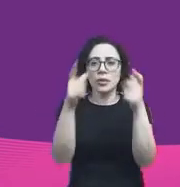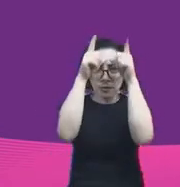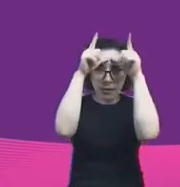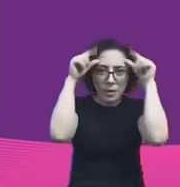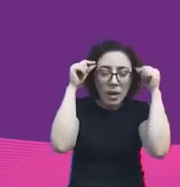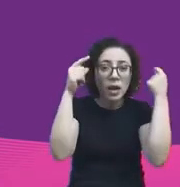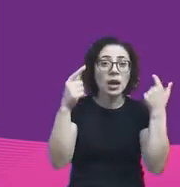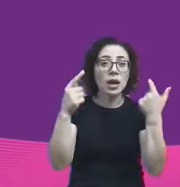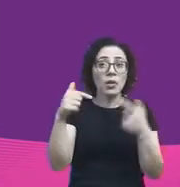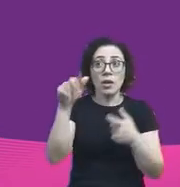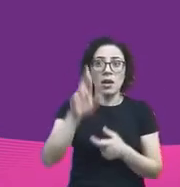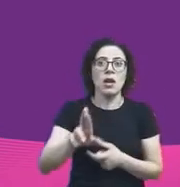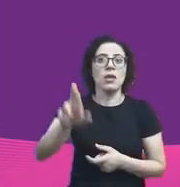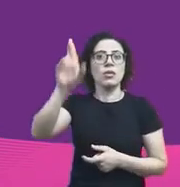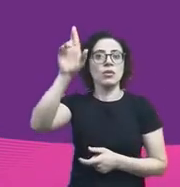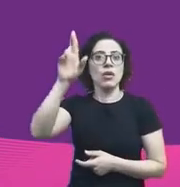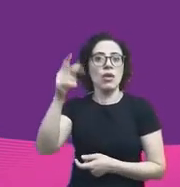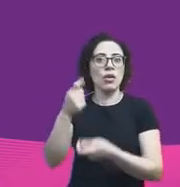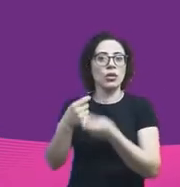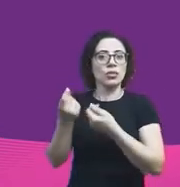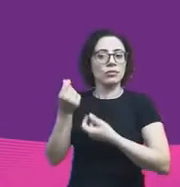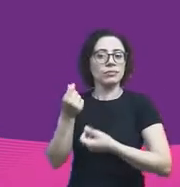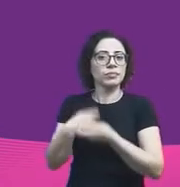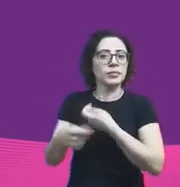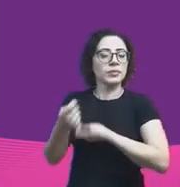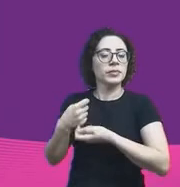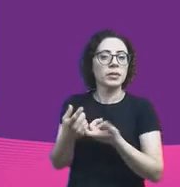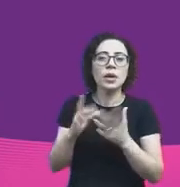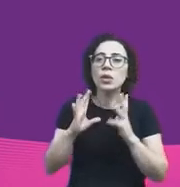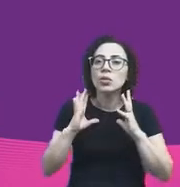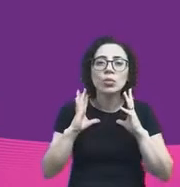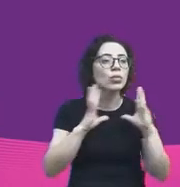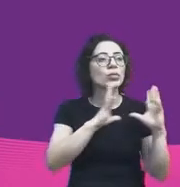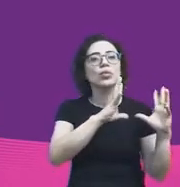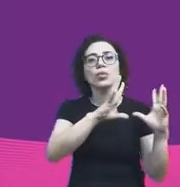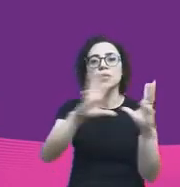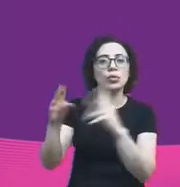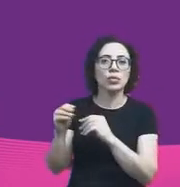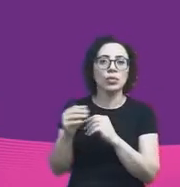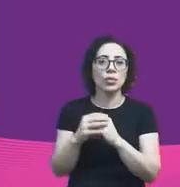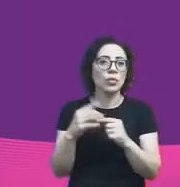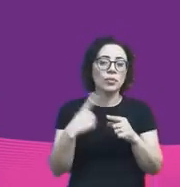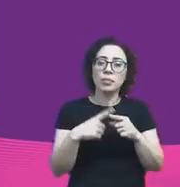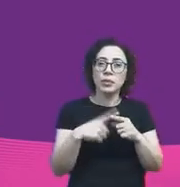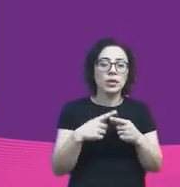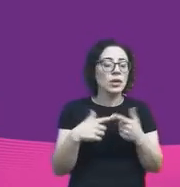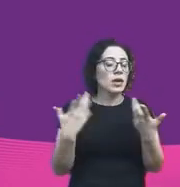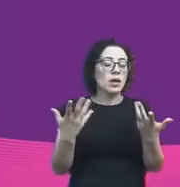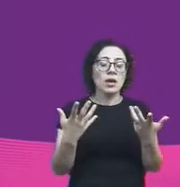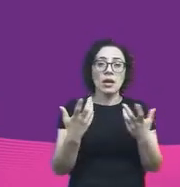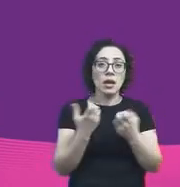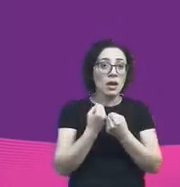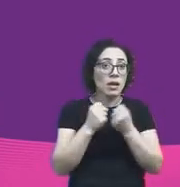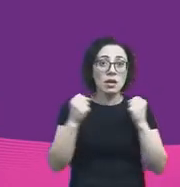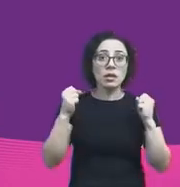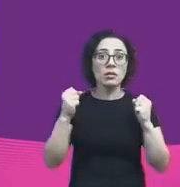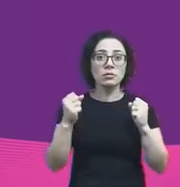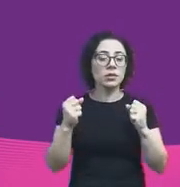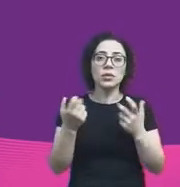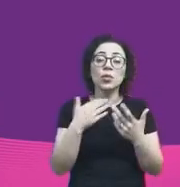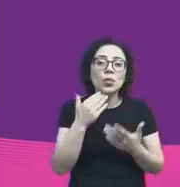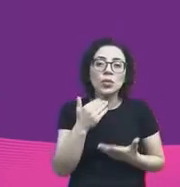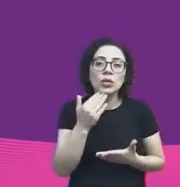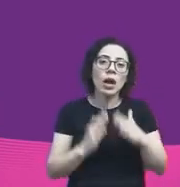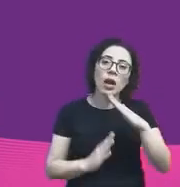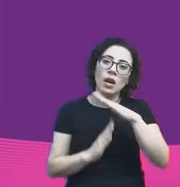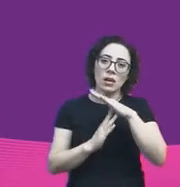executivos. A compaixão é o que torna o insuportável suportável, está escrito isso no livro. Esse é o Tseriak